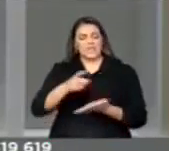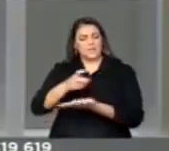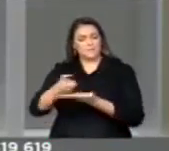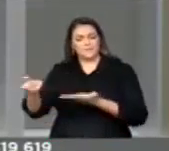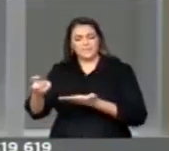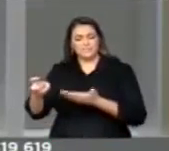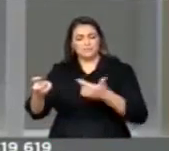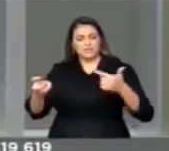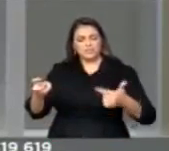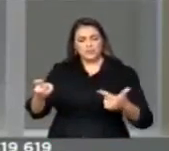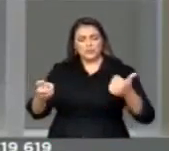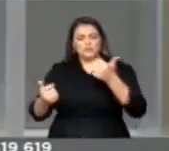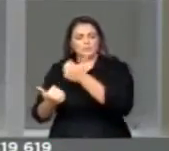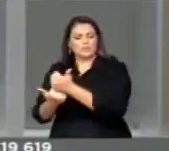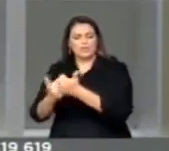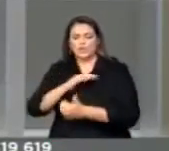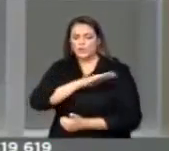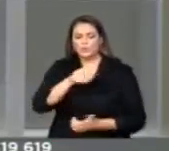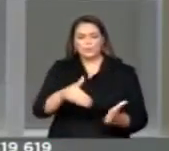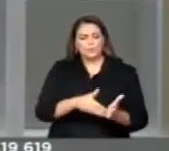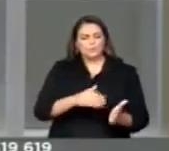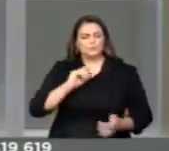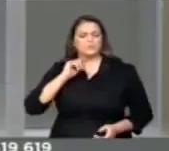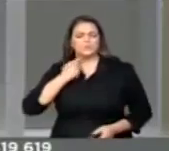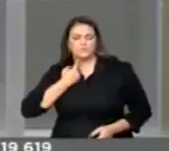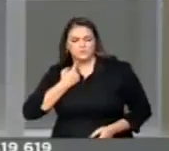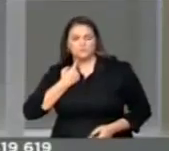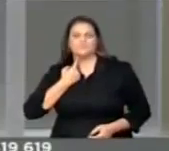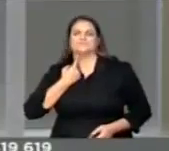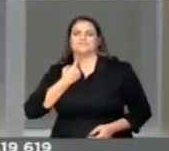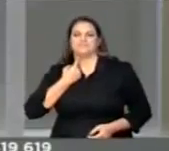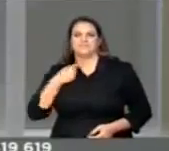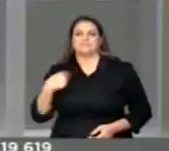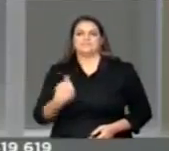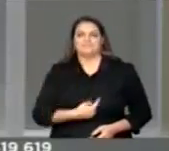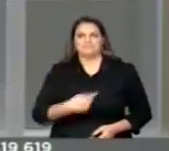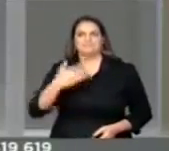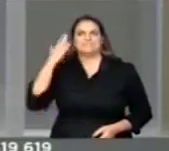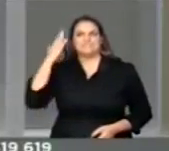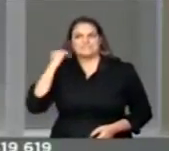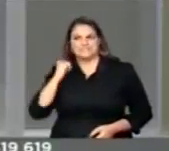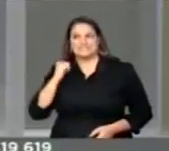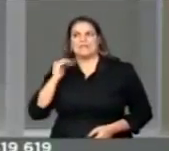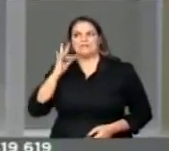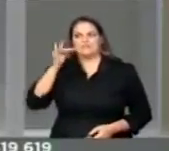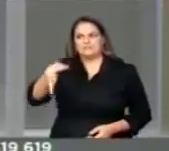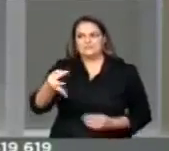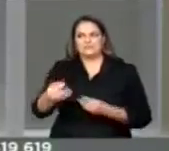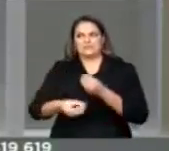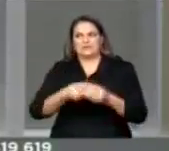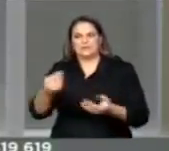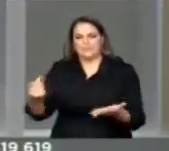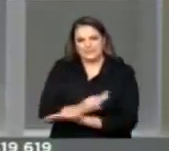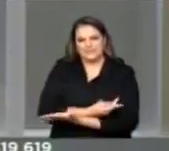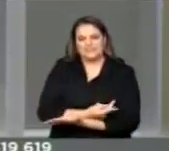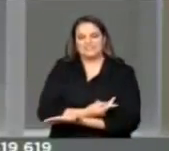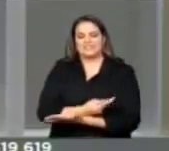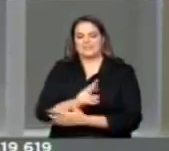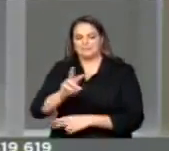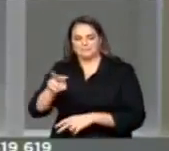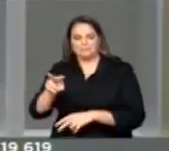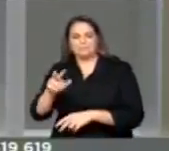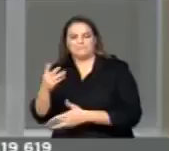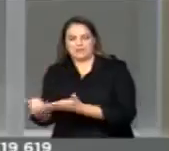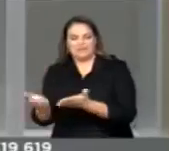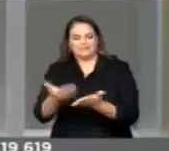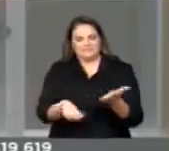Eduardo Cunha maculou. Nós sabemos as consequências disso, o efeito dominó disso. Esperamos que